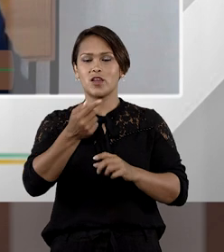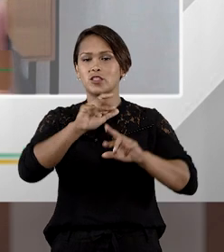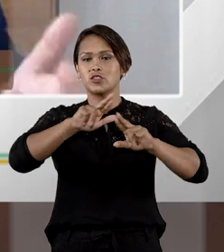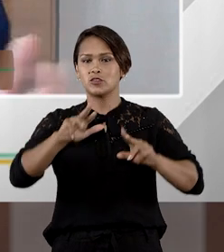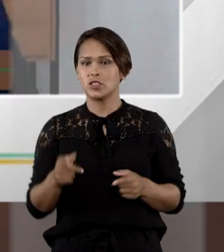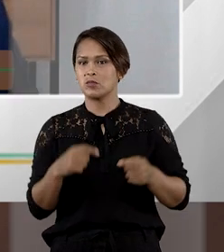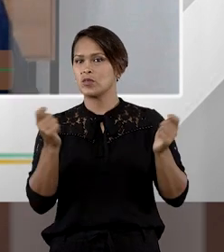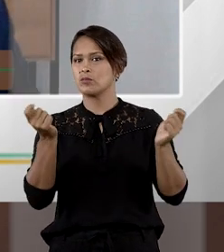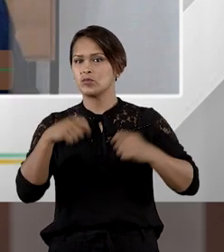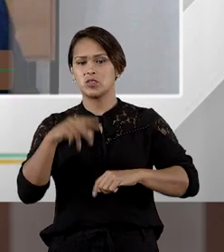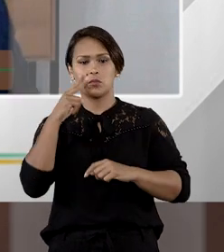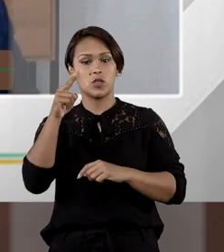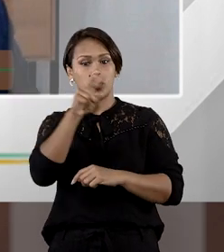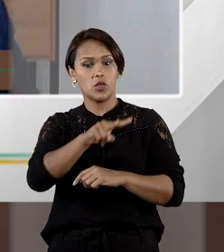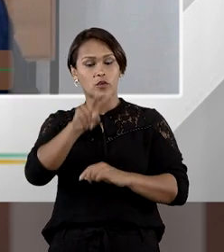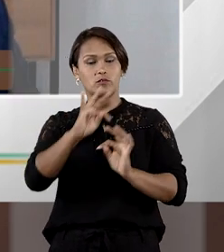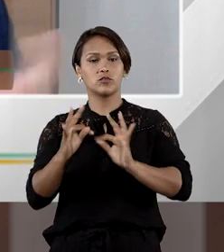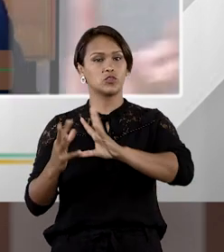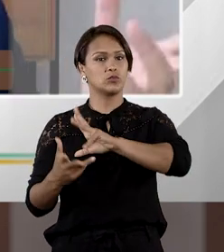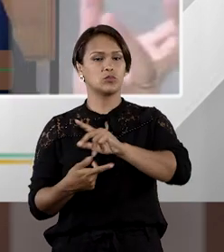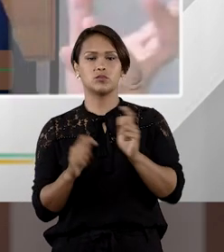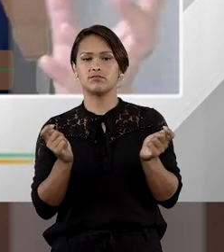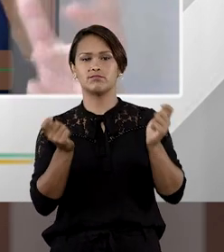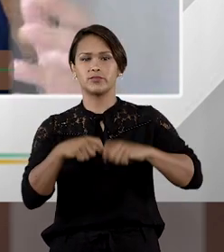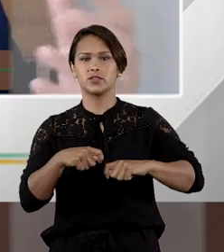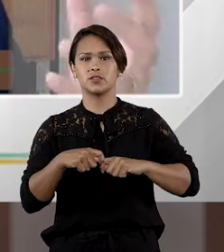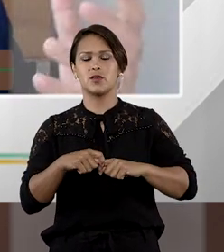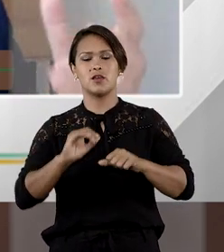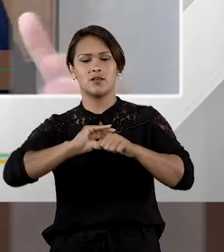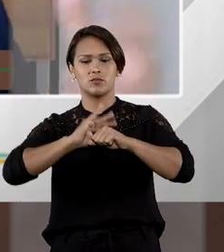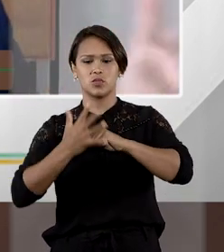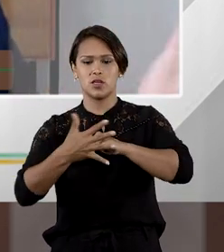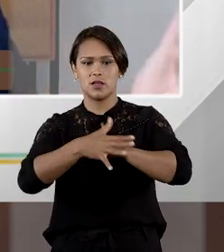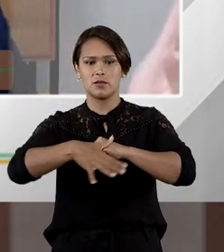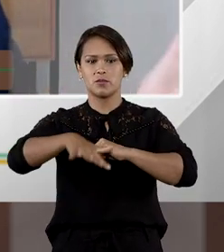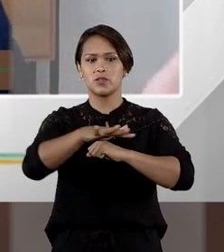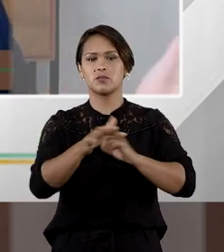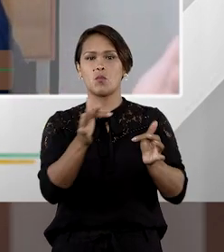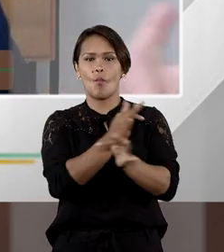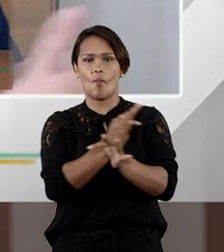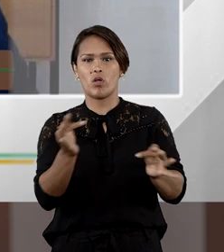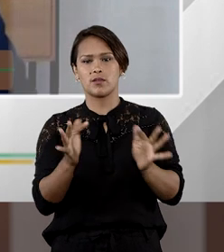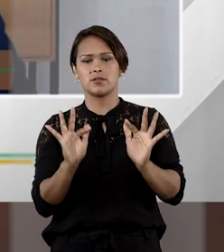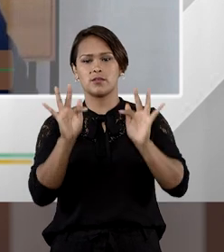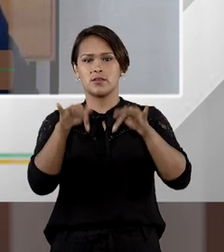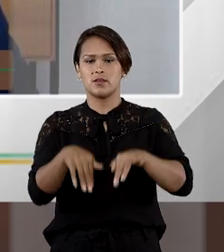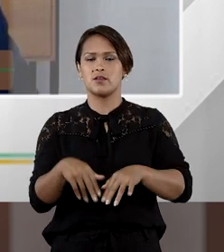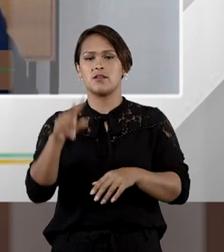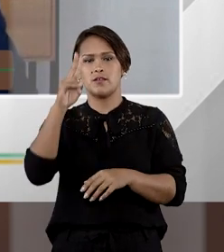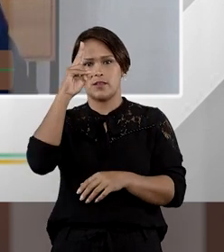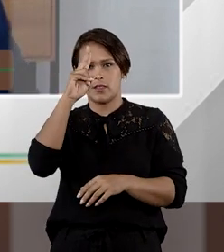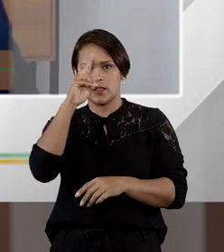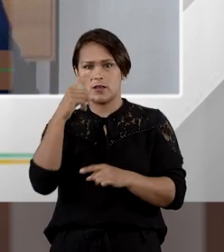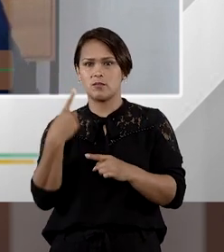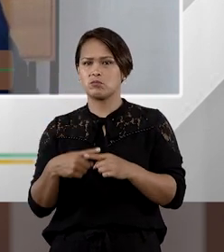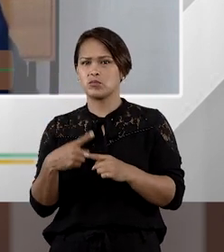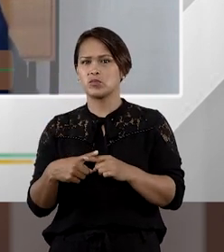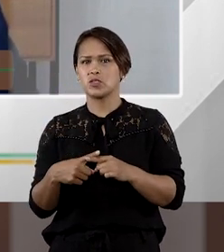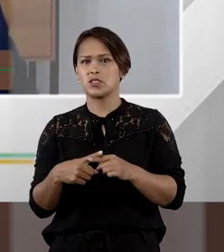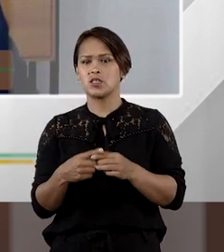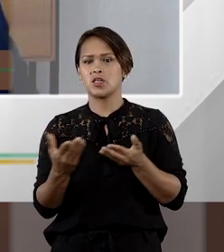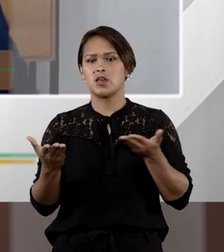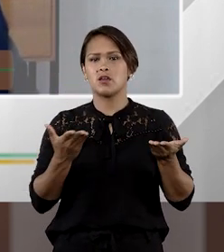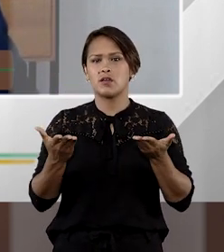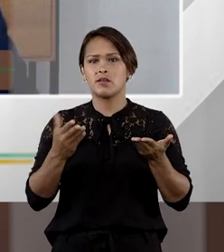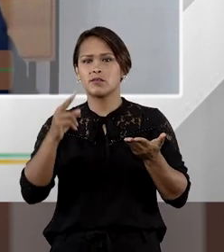possível, pela minha percepção de mundo. Talvez a pandemia esvazie no final da história, porque nós não sabemos em que